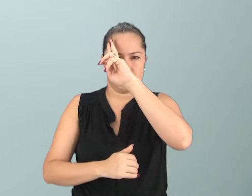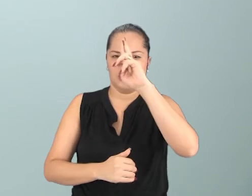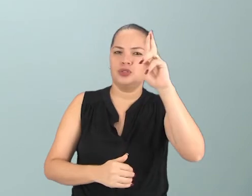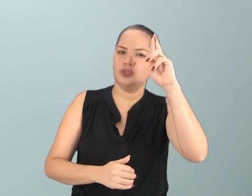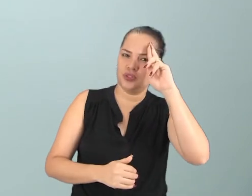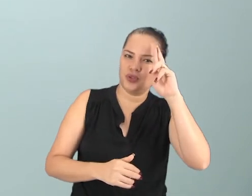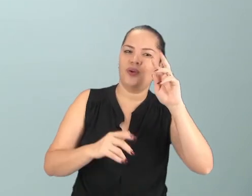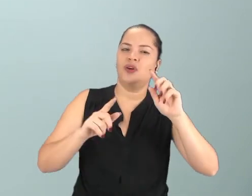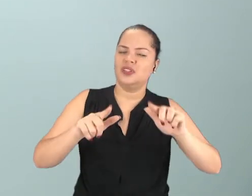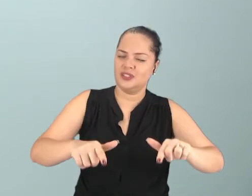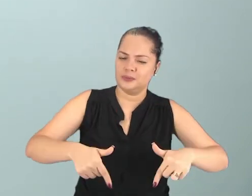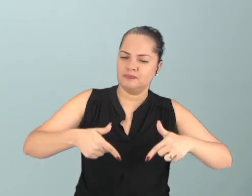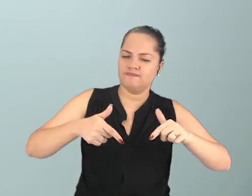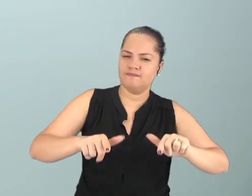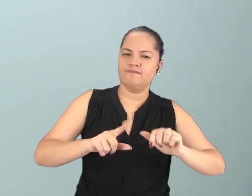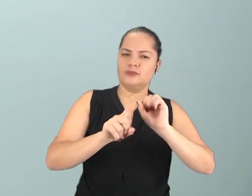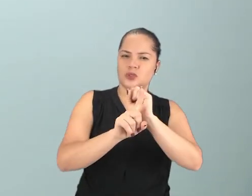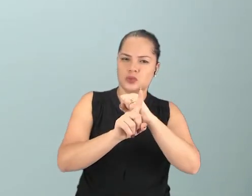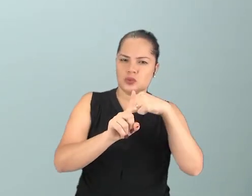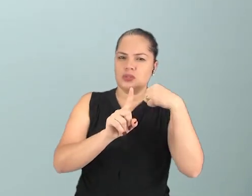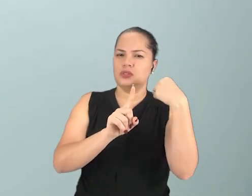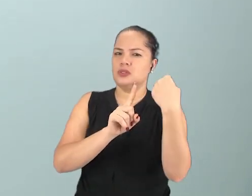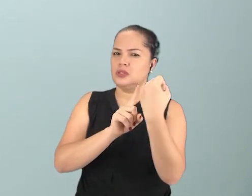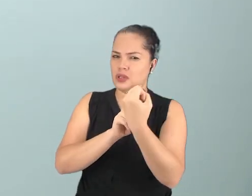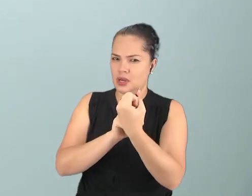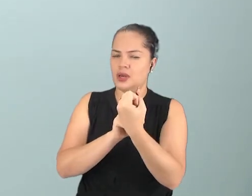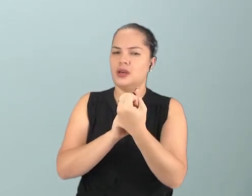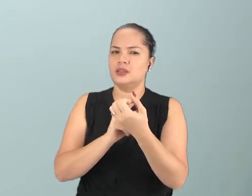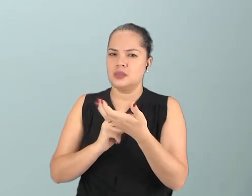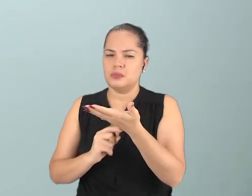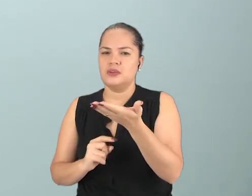lutas sociais, para você apenas não ser um